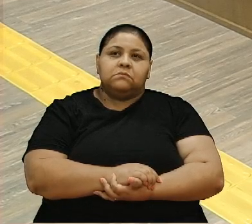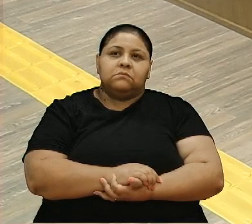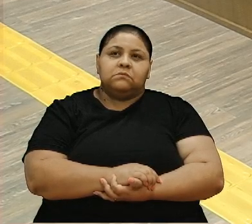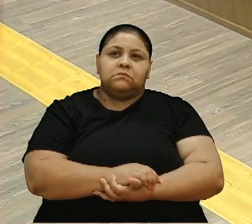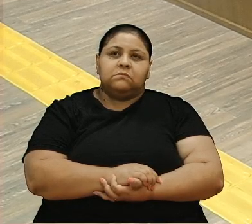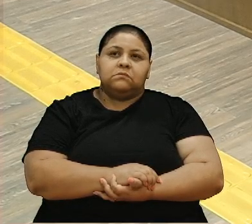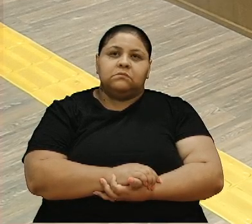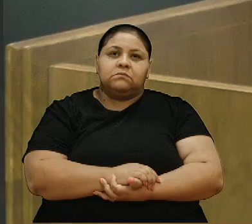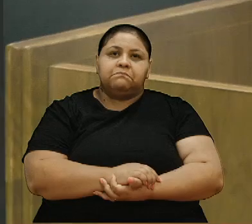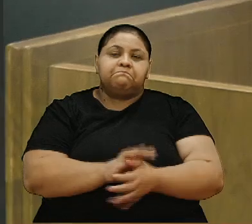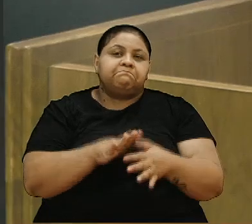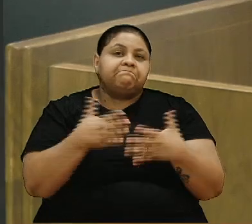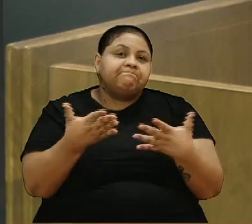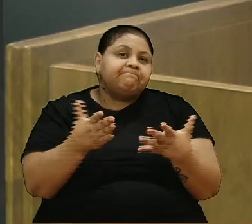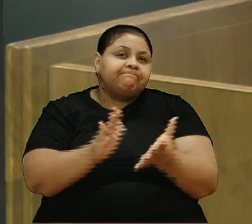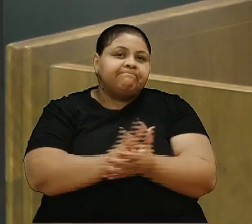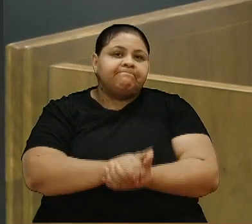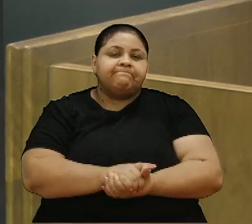Bom,